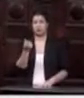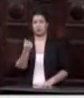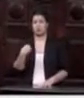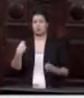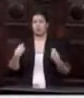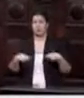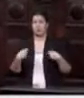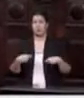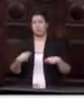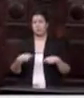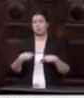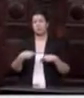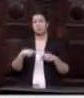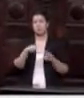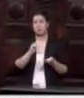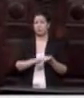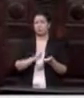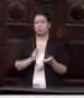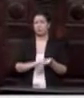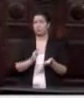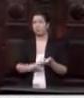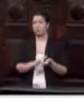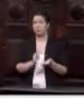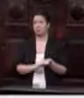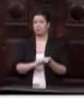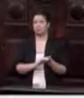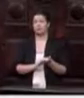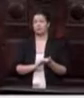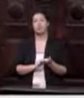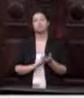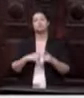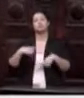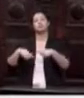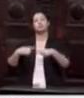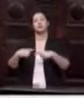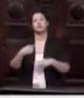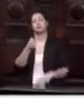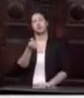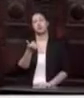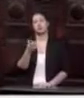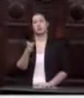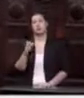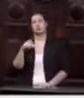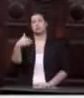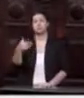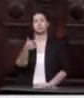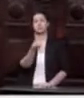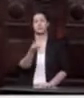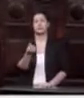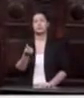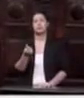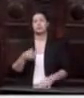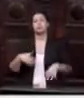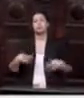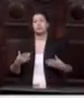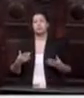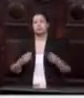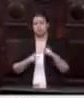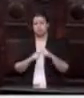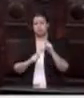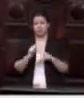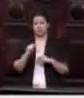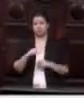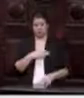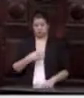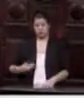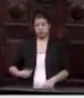quase dobra. E de 2015, depois para 2016, dobra de novo. E não me venho com a história que é